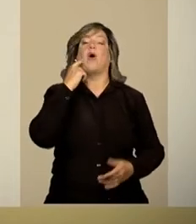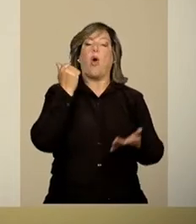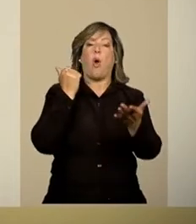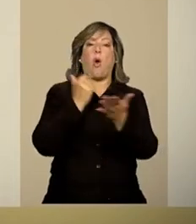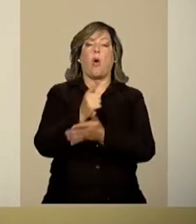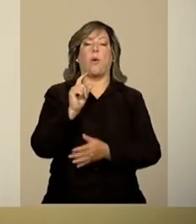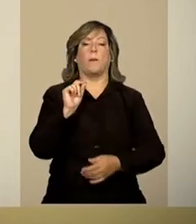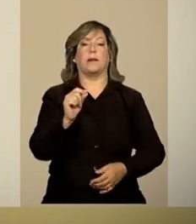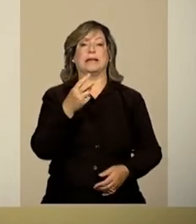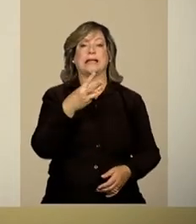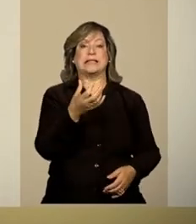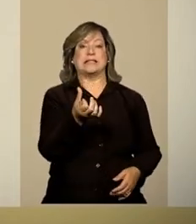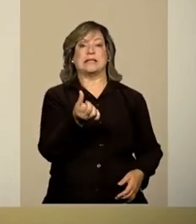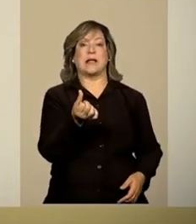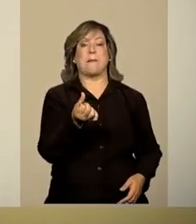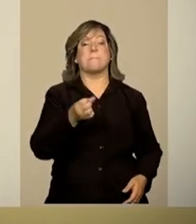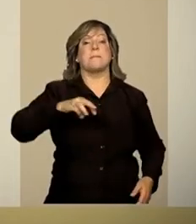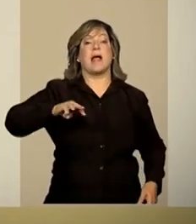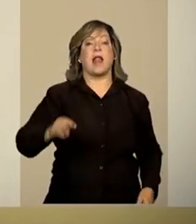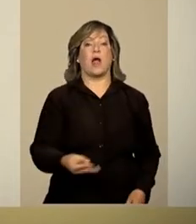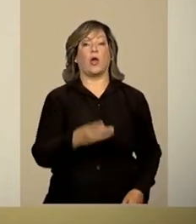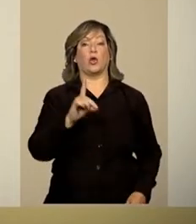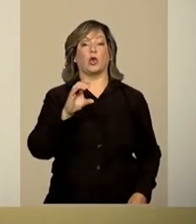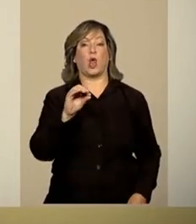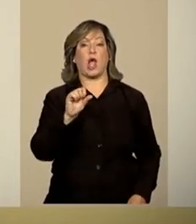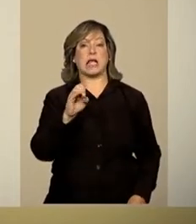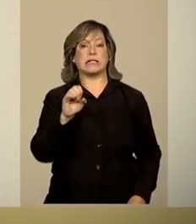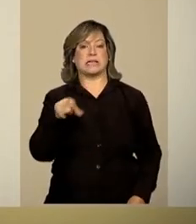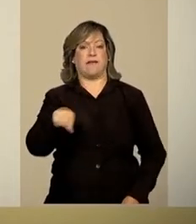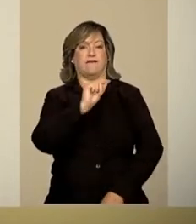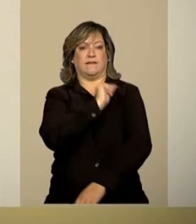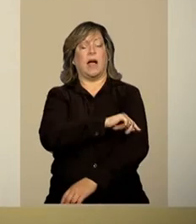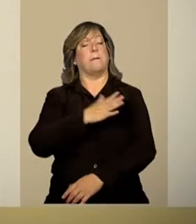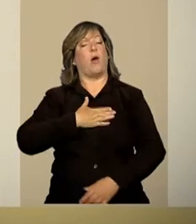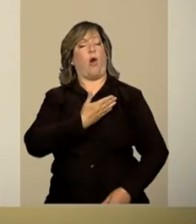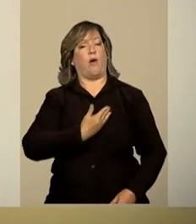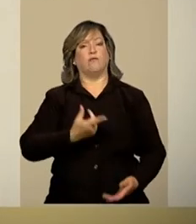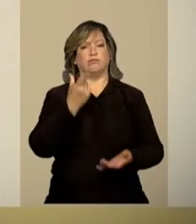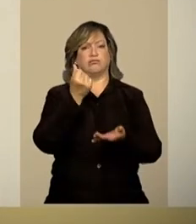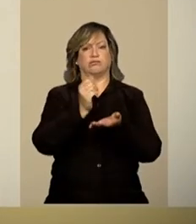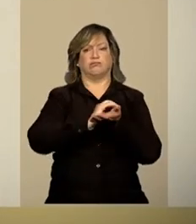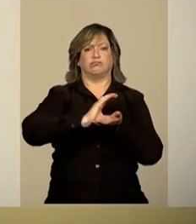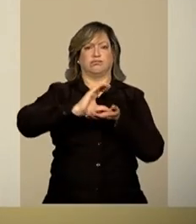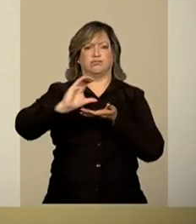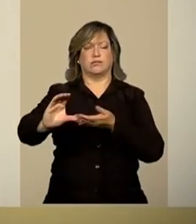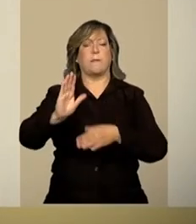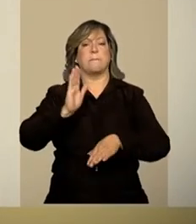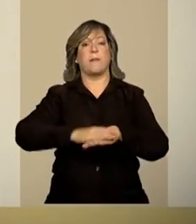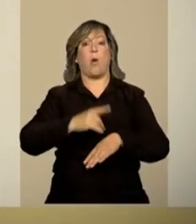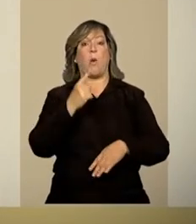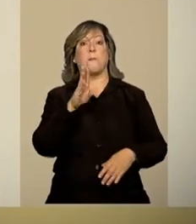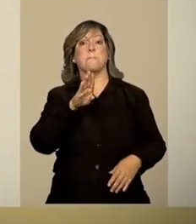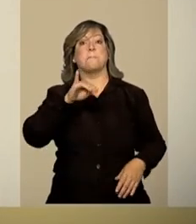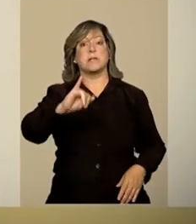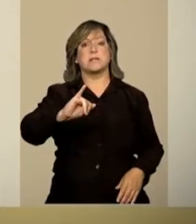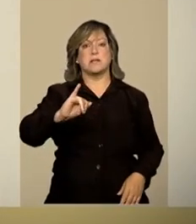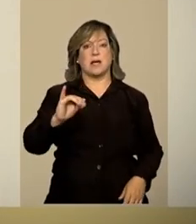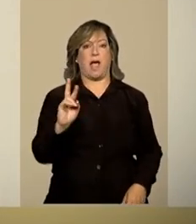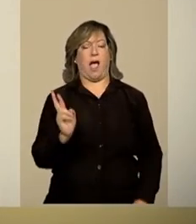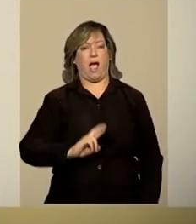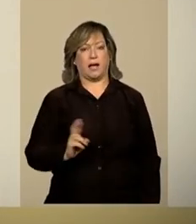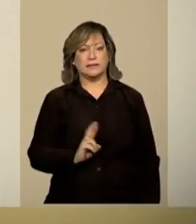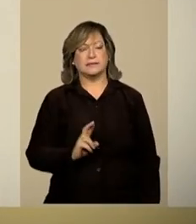compra de 36 milhões de doses dessa vacina o meu governo está investindo mais de 1 bilhão de reais